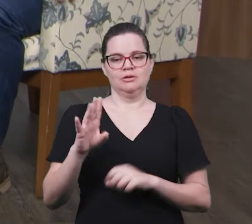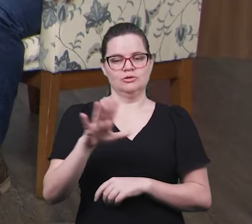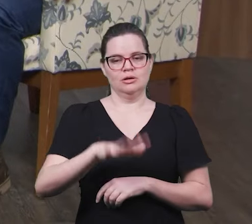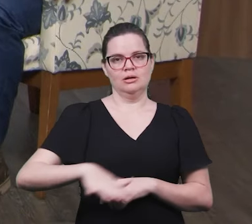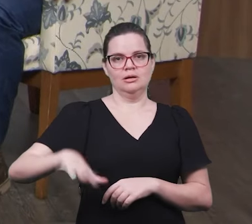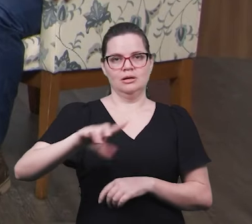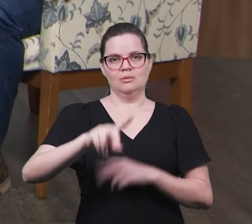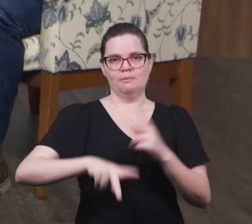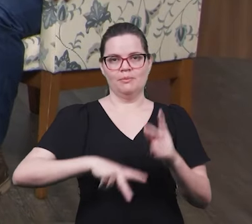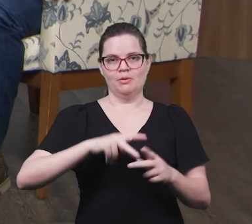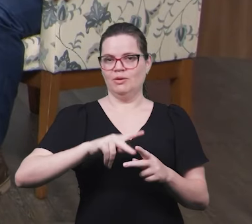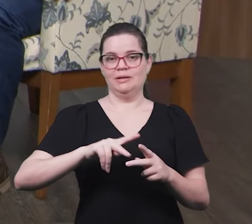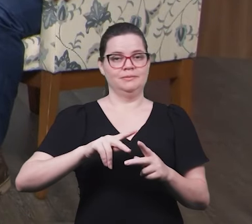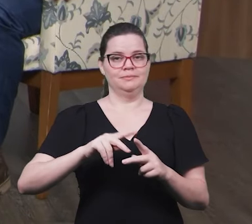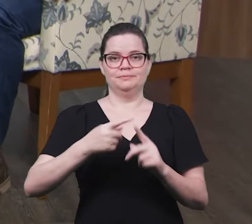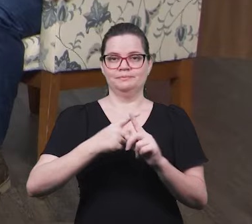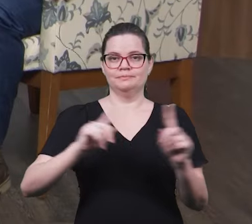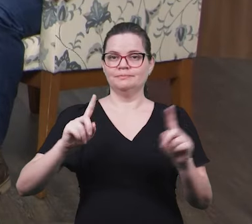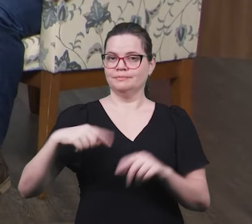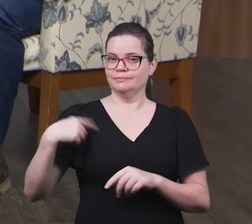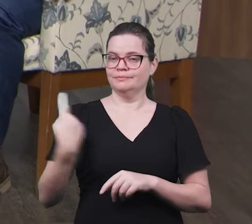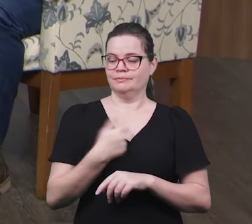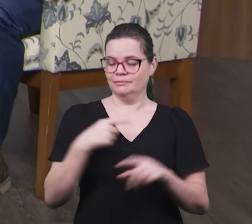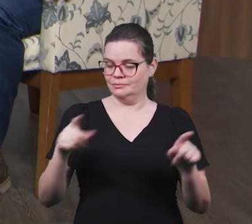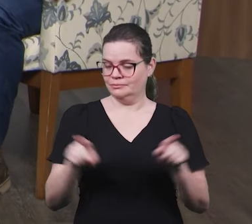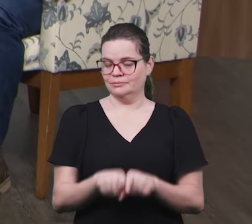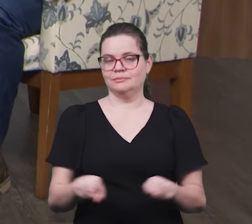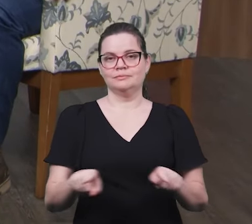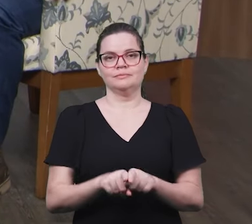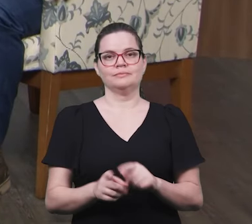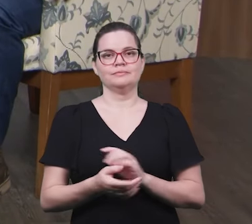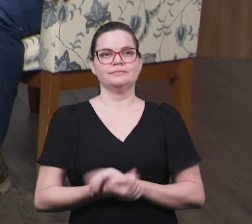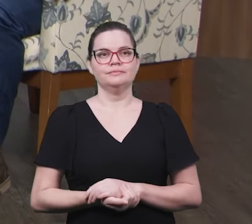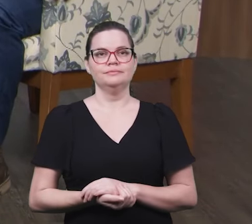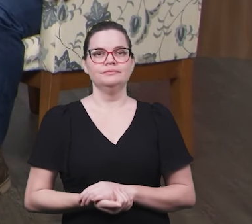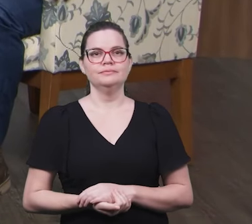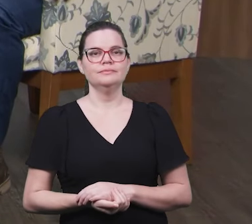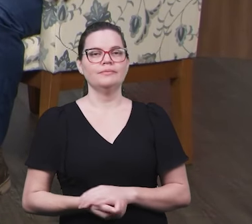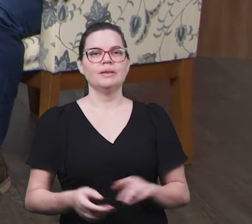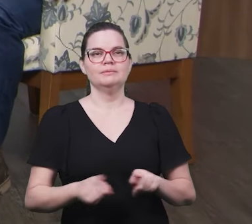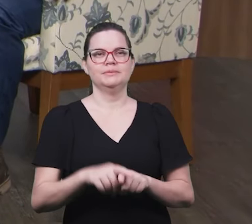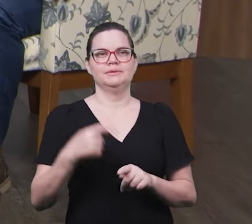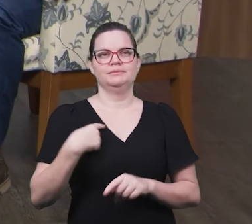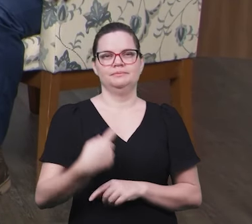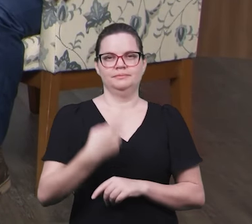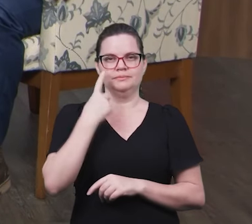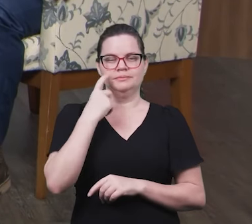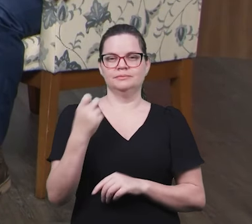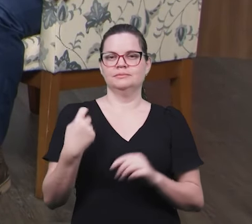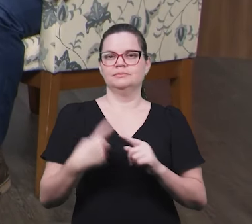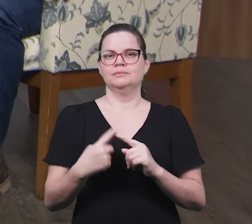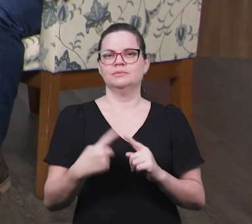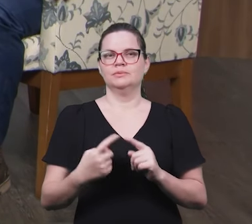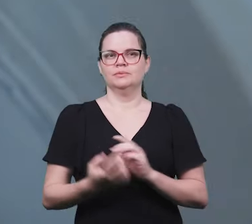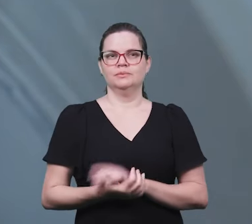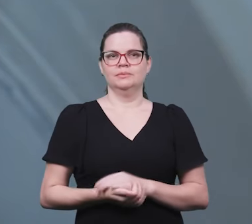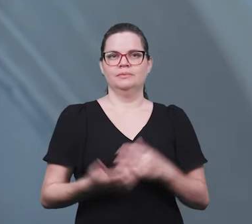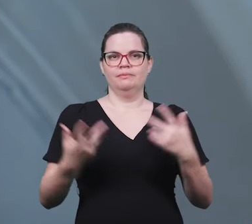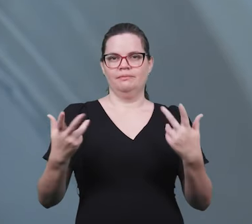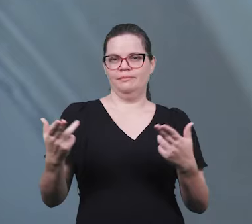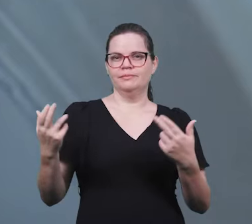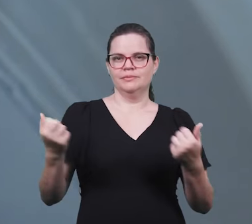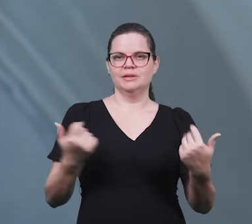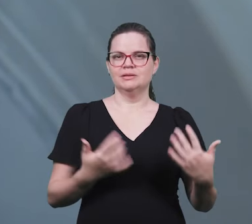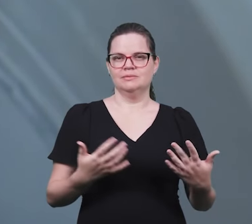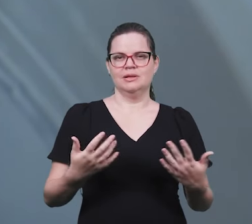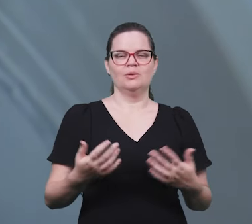todos nós. E assim, de forma gloriosa, pastor, e maravilhosa, é interessante, por quê? Porque o mundo, como o senhor disse, né, o mundo